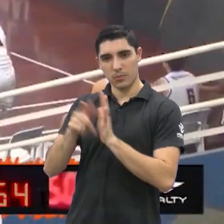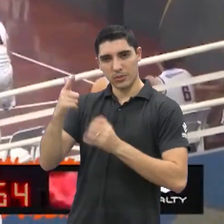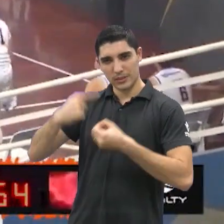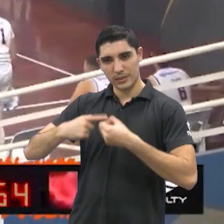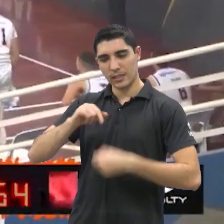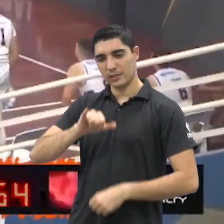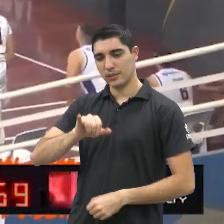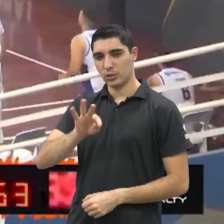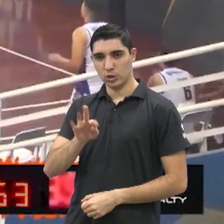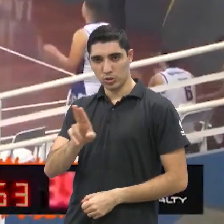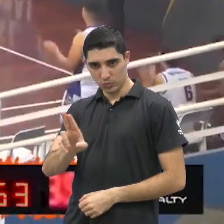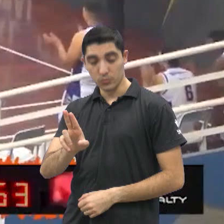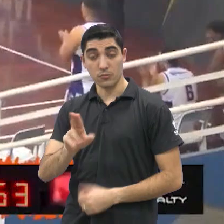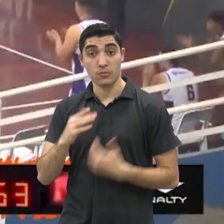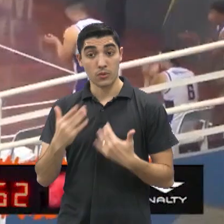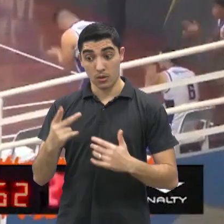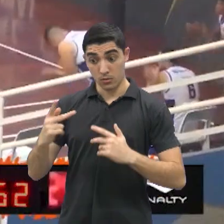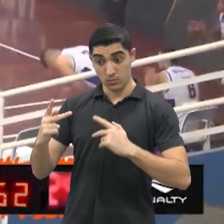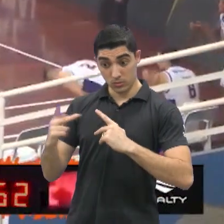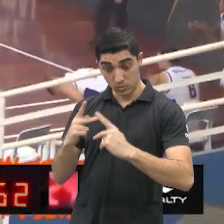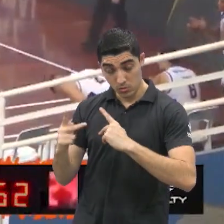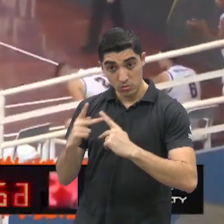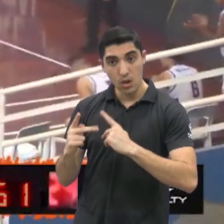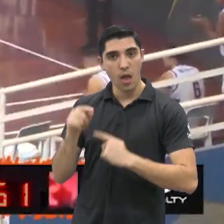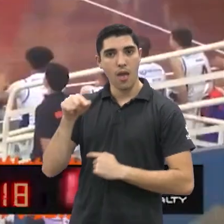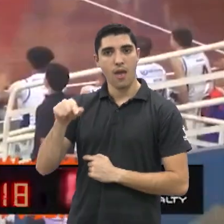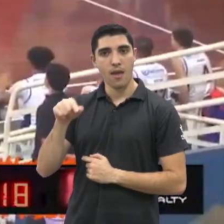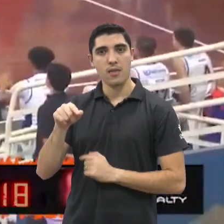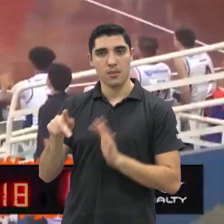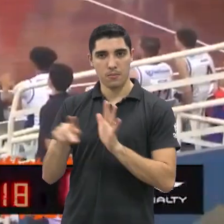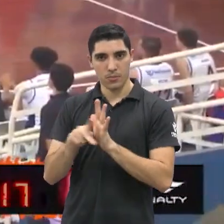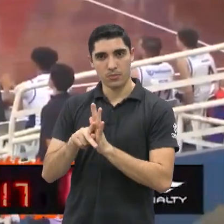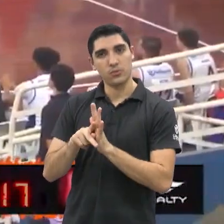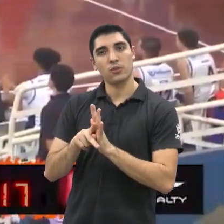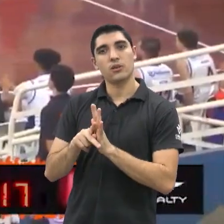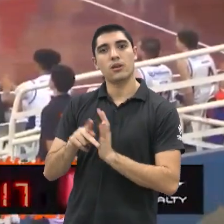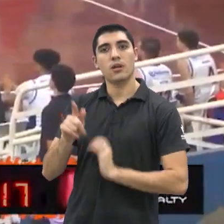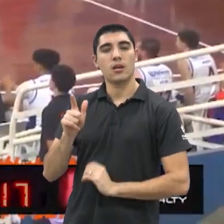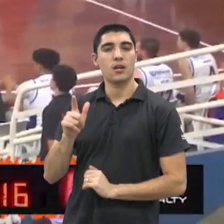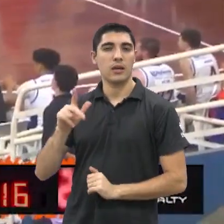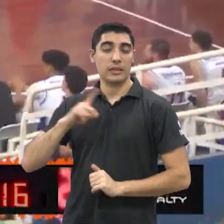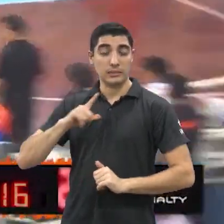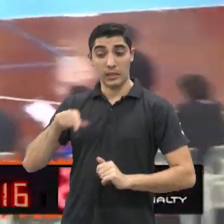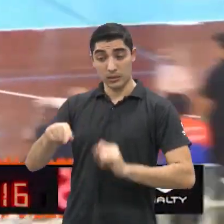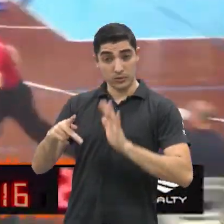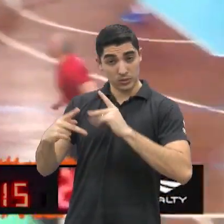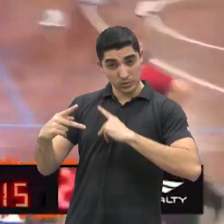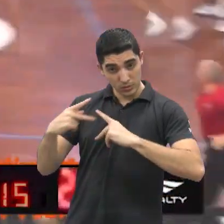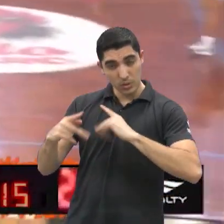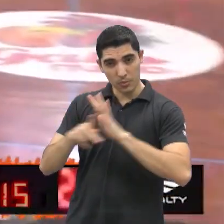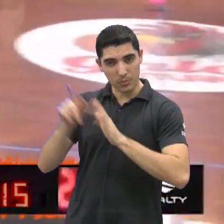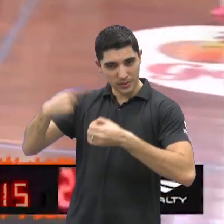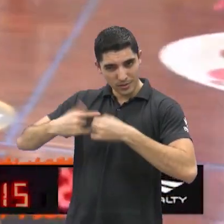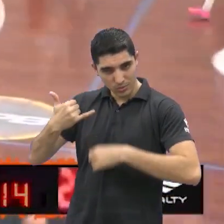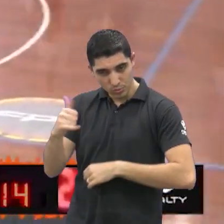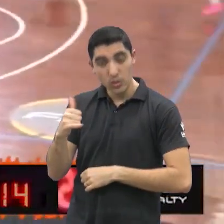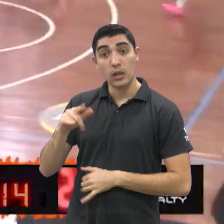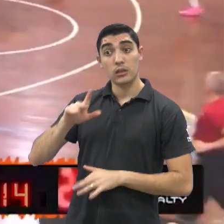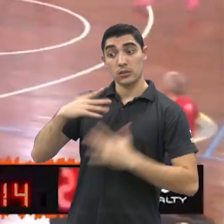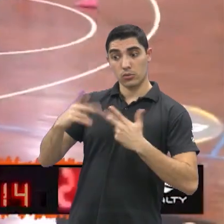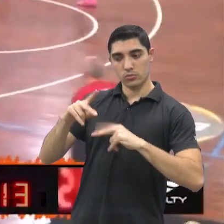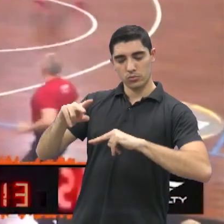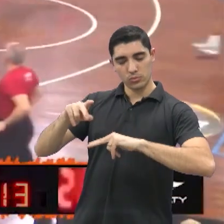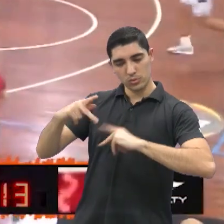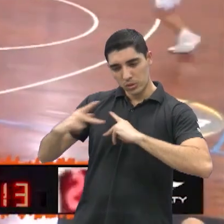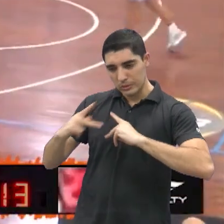Brunão. São José perdeu boa parte do jogo, não por uma larga vantagem, mas estava sempre atrás, estava sempre buscando o resultado, e aí nos segundos